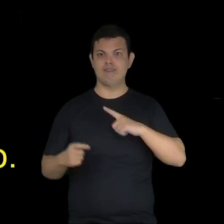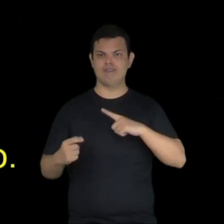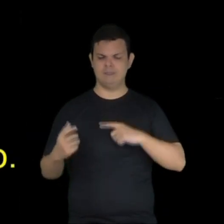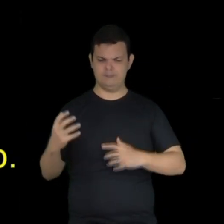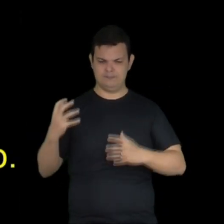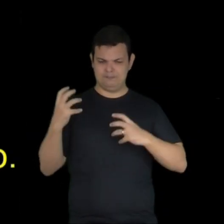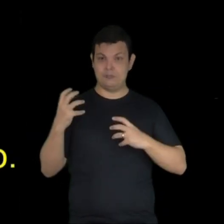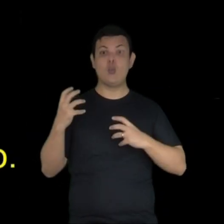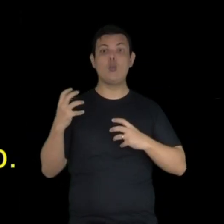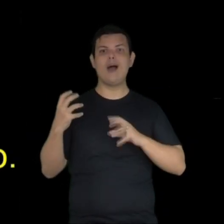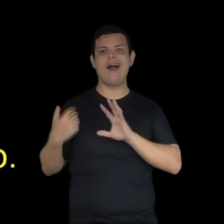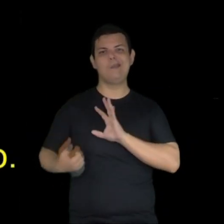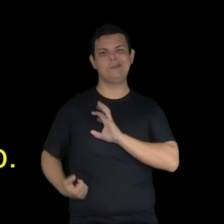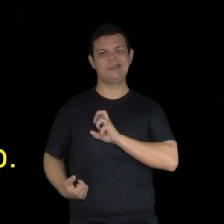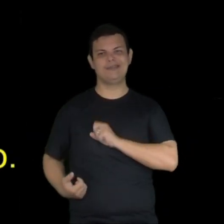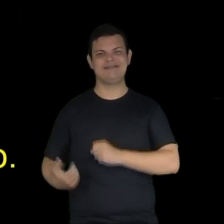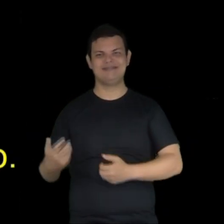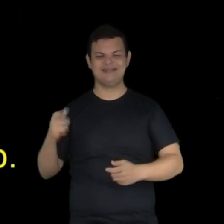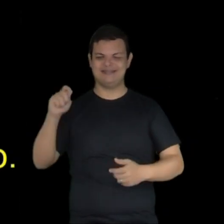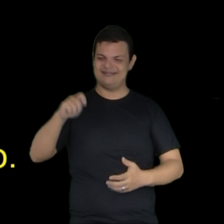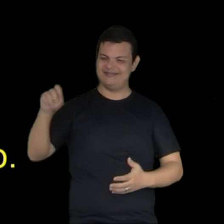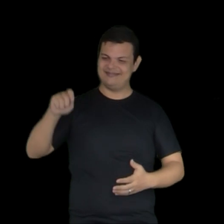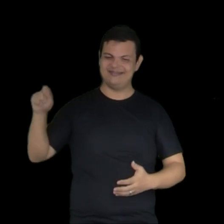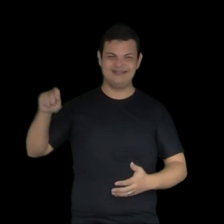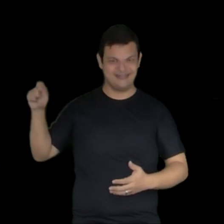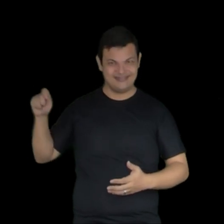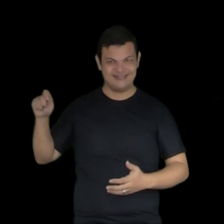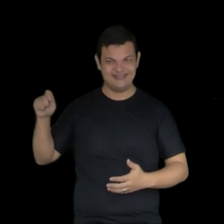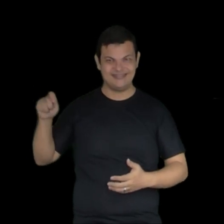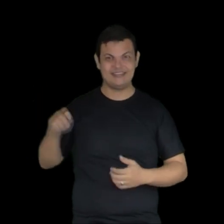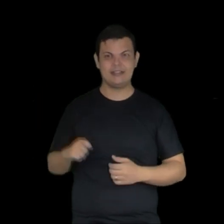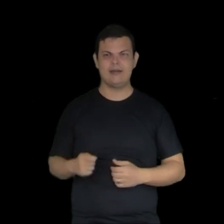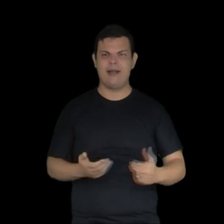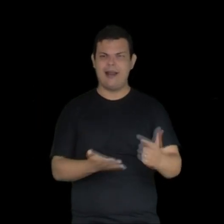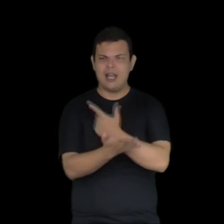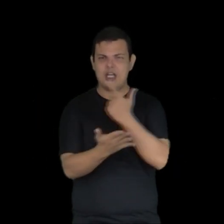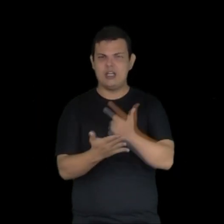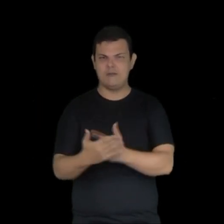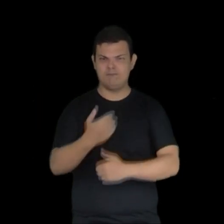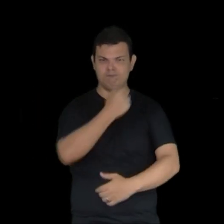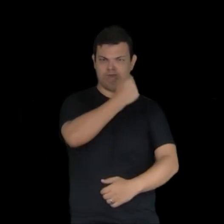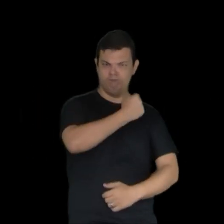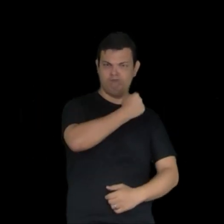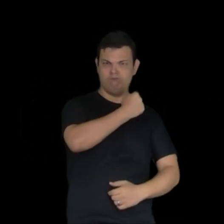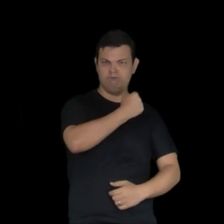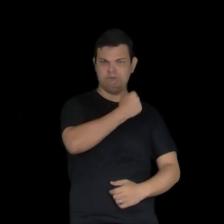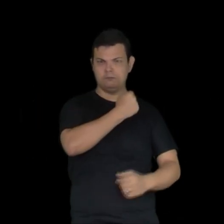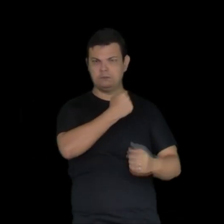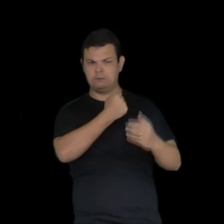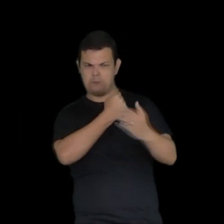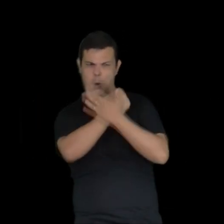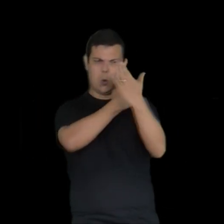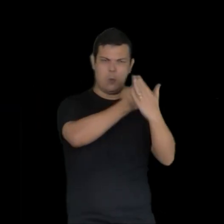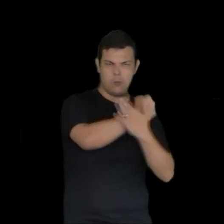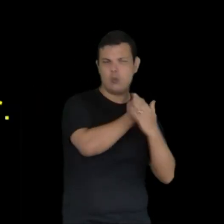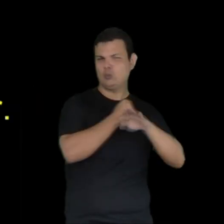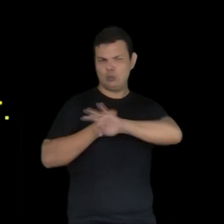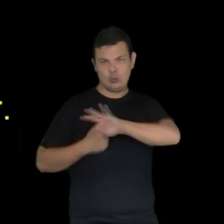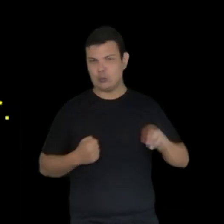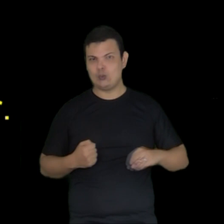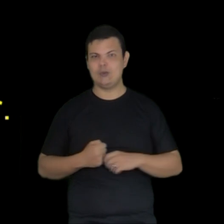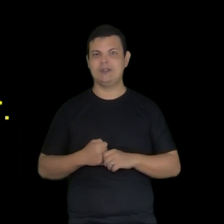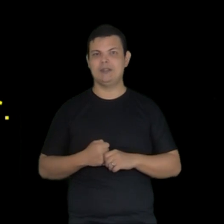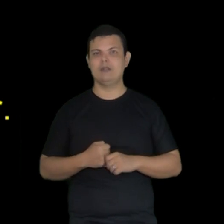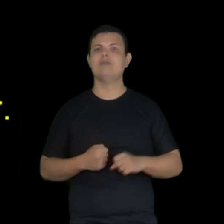Armado só de amor, segurando um giz na mão. O livro é seu escudo, que lhe protege de tudo.